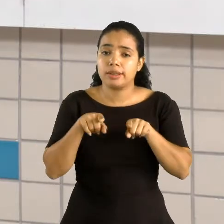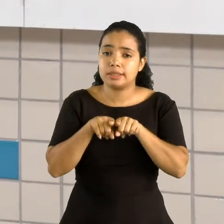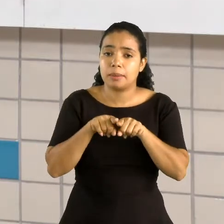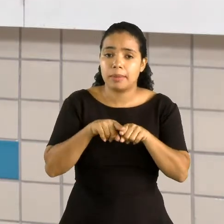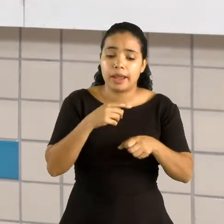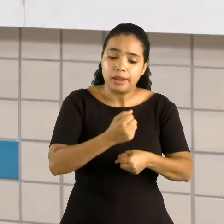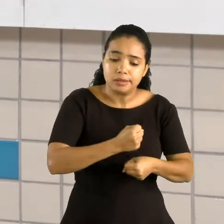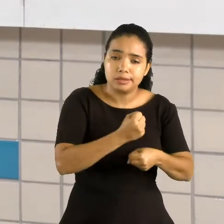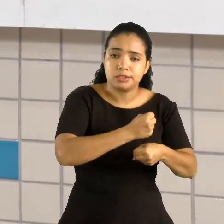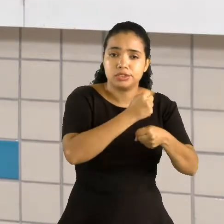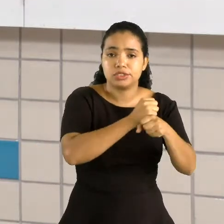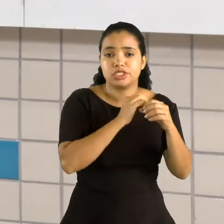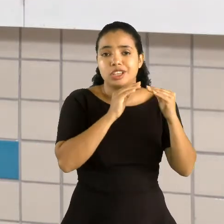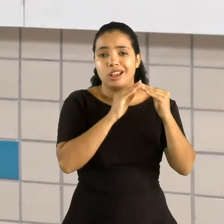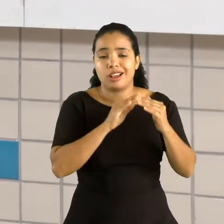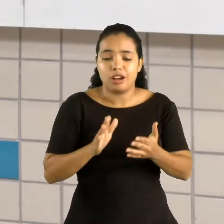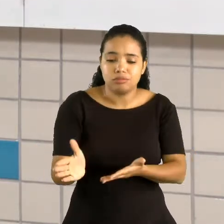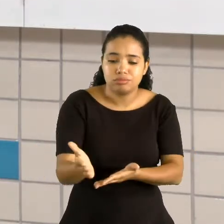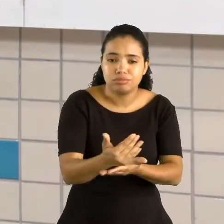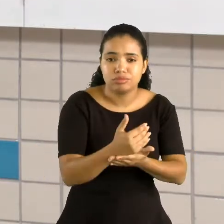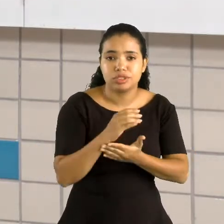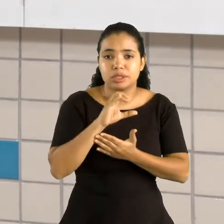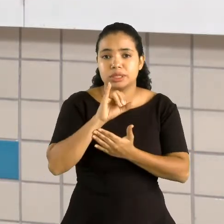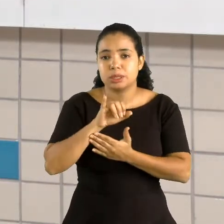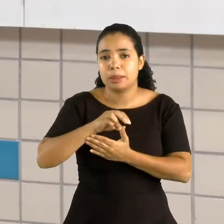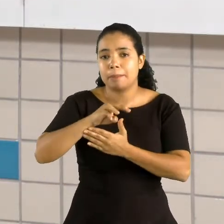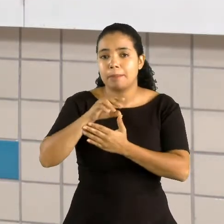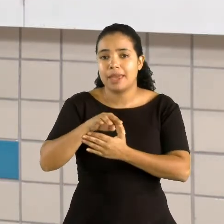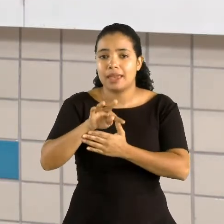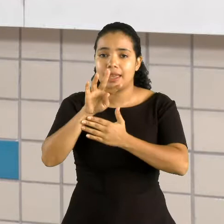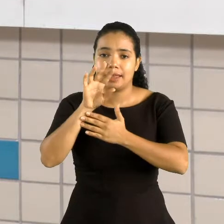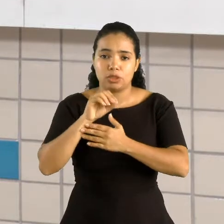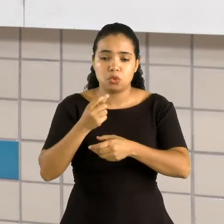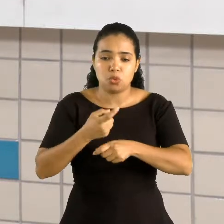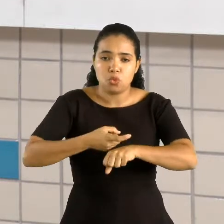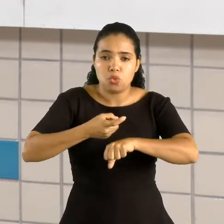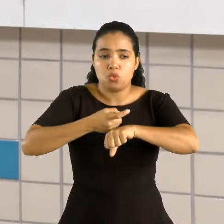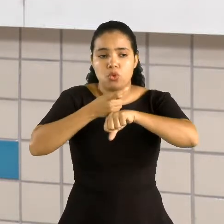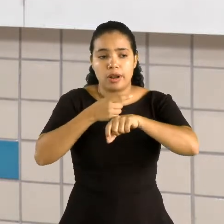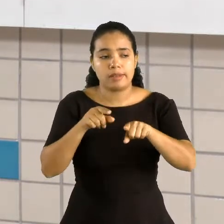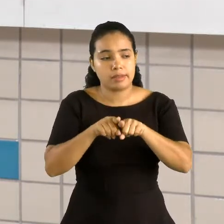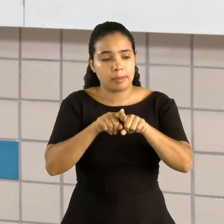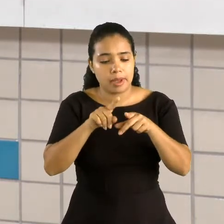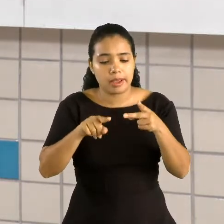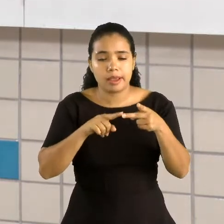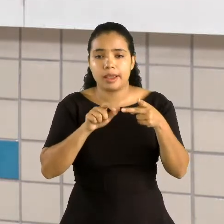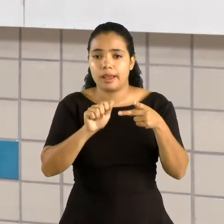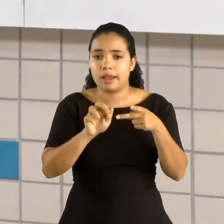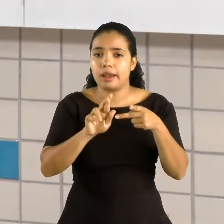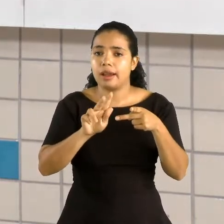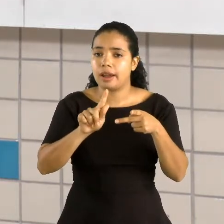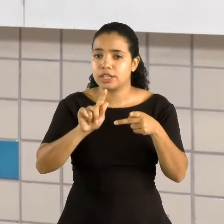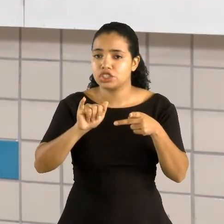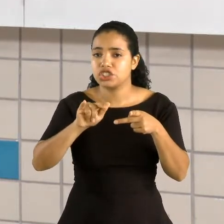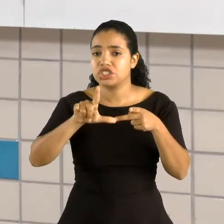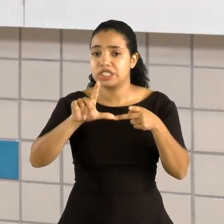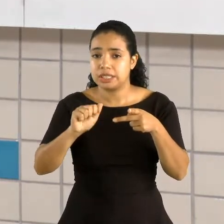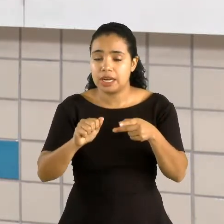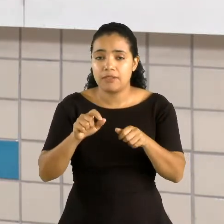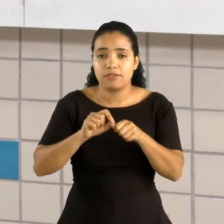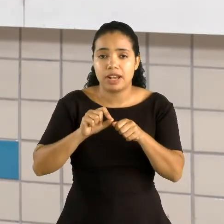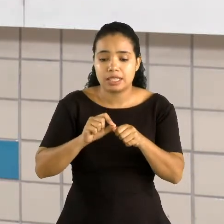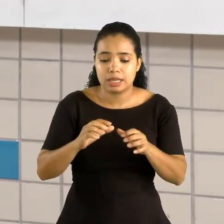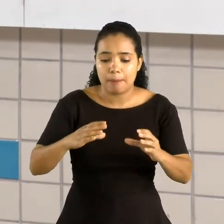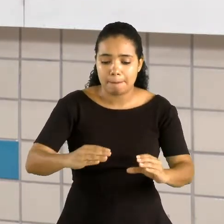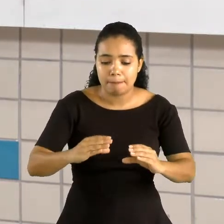do solo o cimento, a gente não retira do solo a argila para fazer o tijolo e tudo mais. Então, tanto o